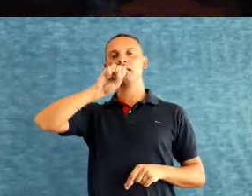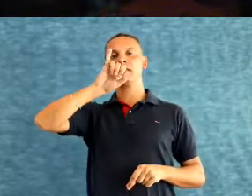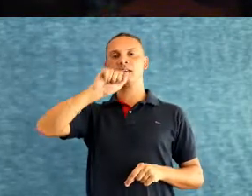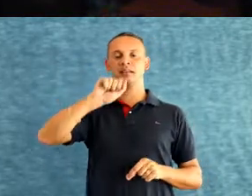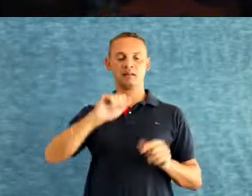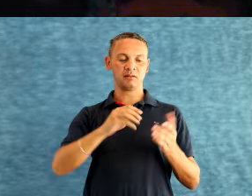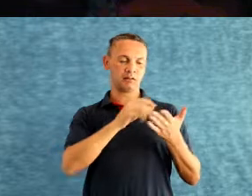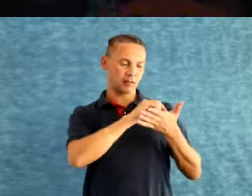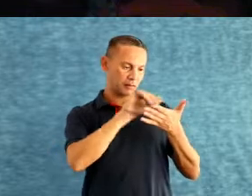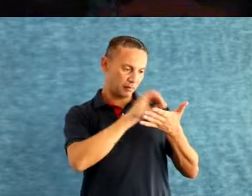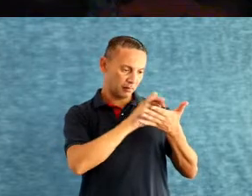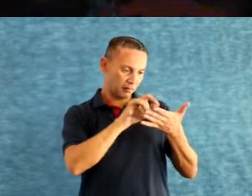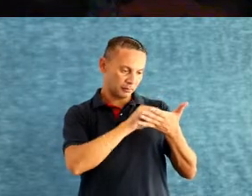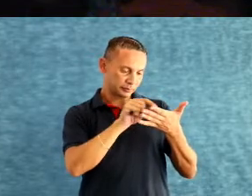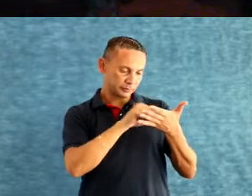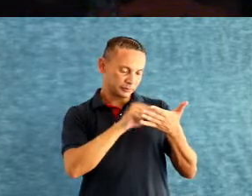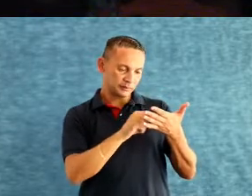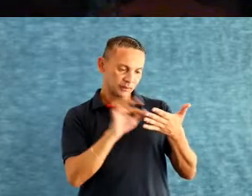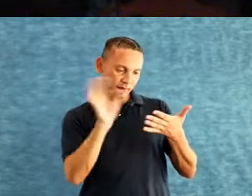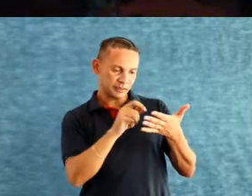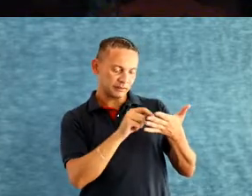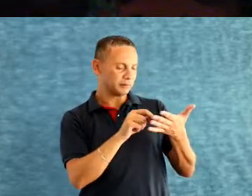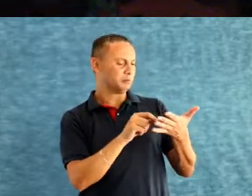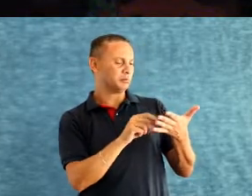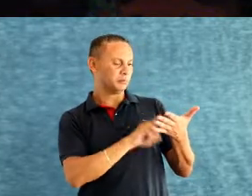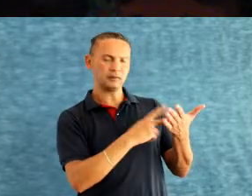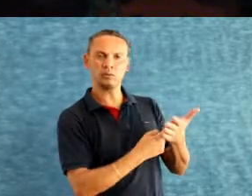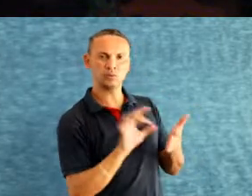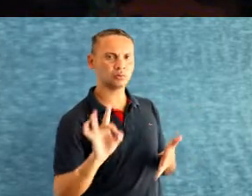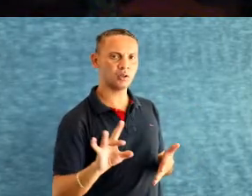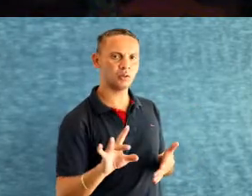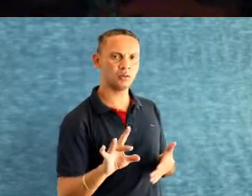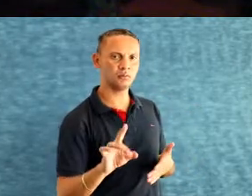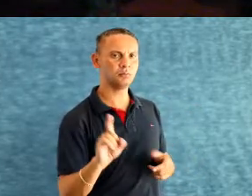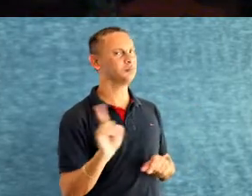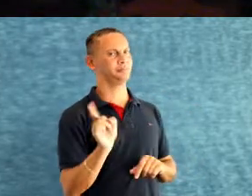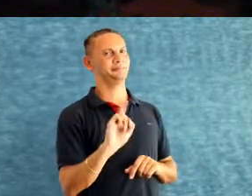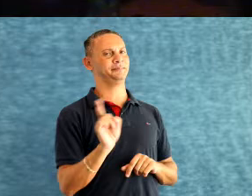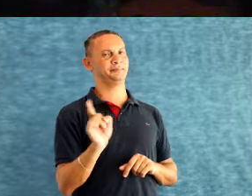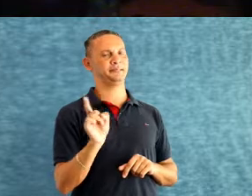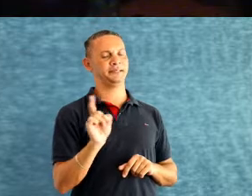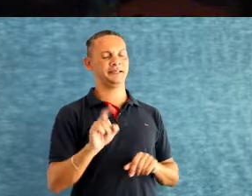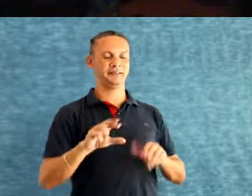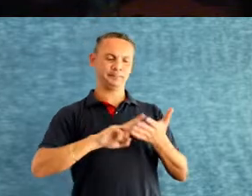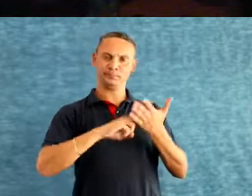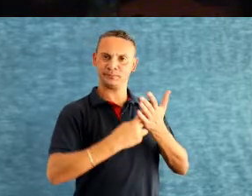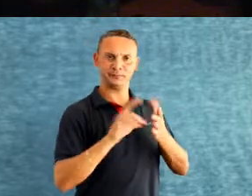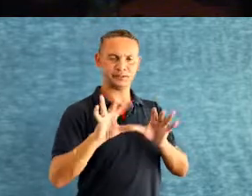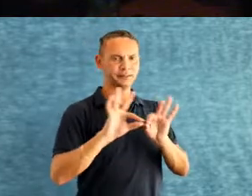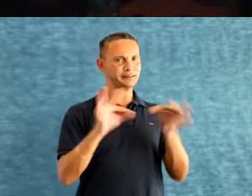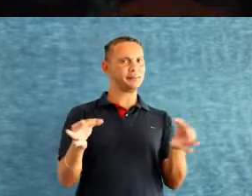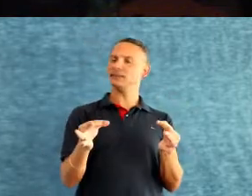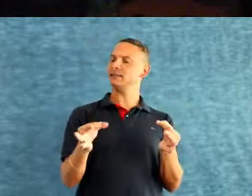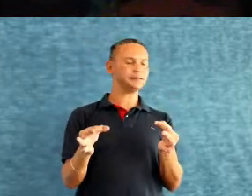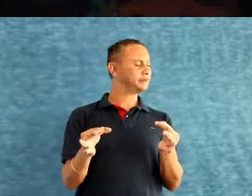Stonecraft, nem qualquer outro autor europeu que ela também conhecia, como Olympe de Gouges, autora da Declaração dos Direitos